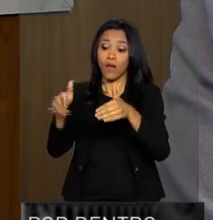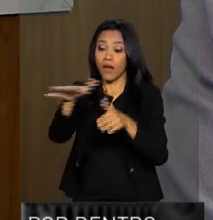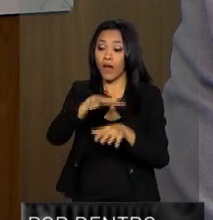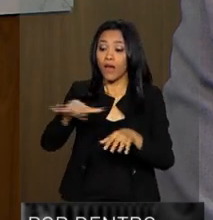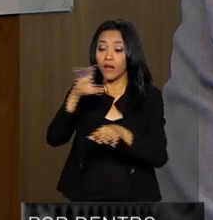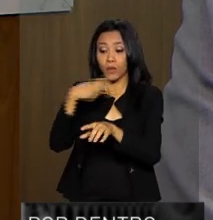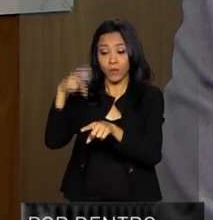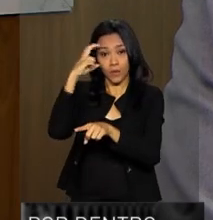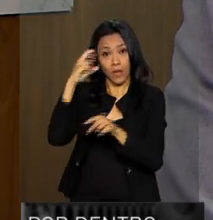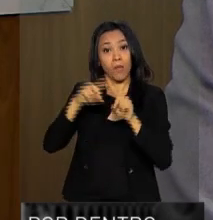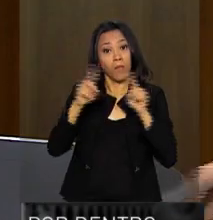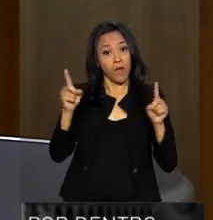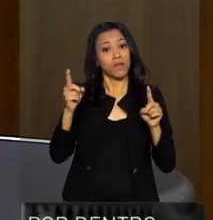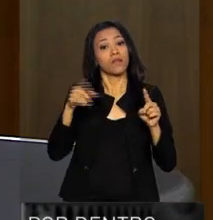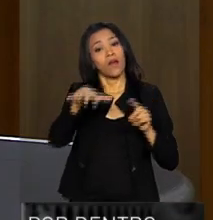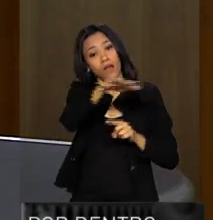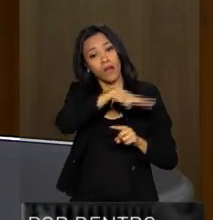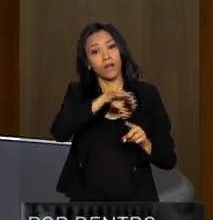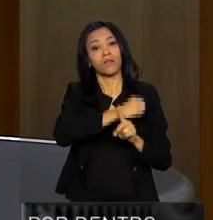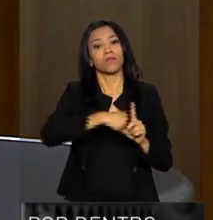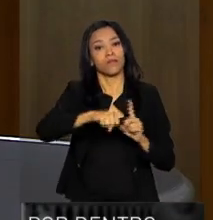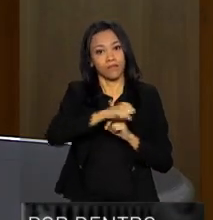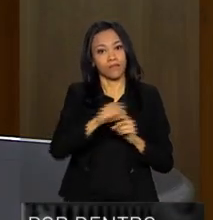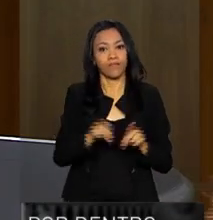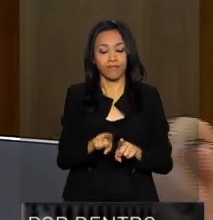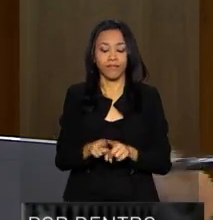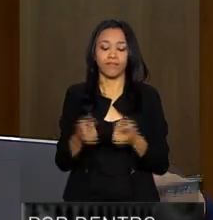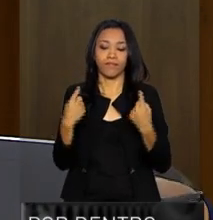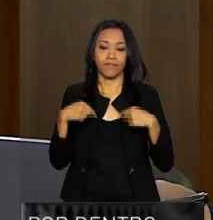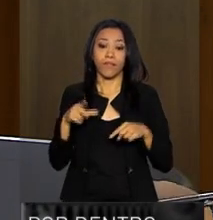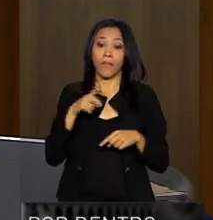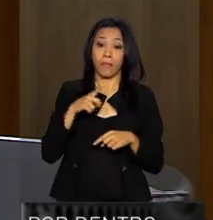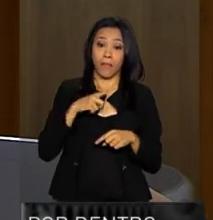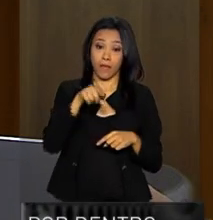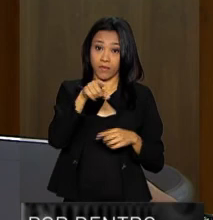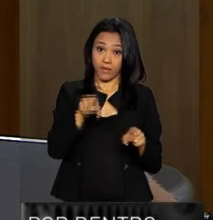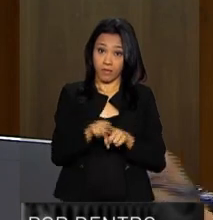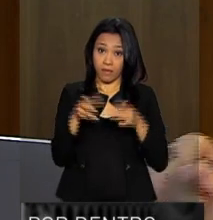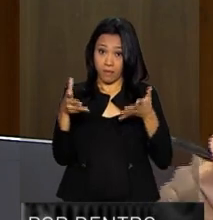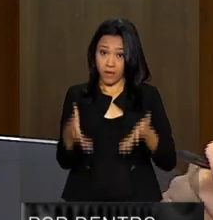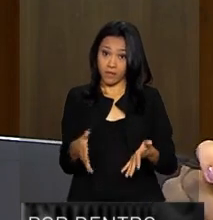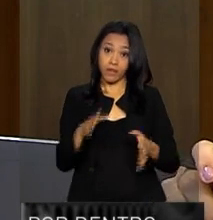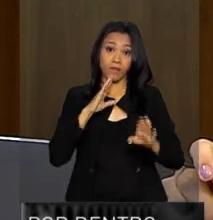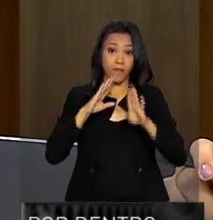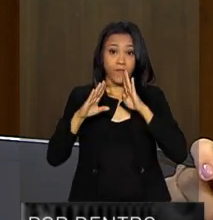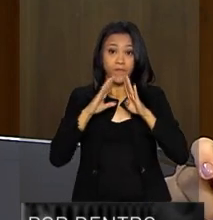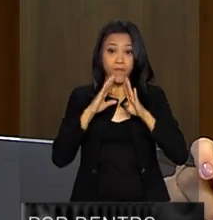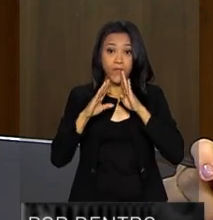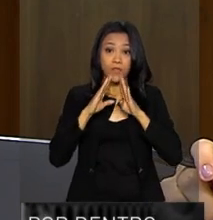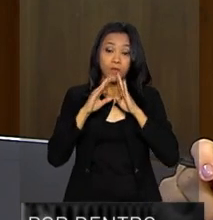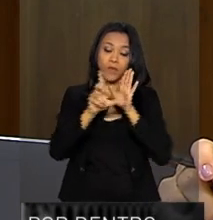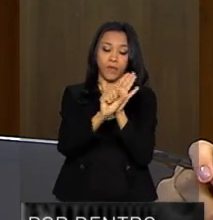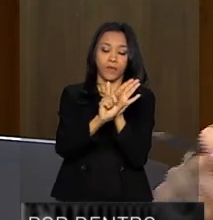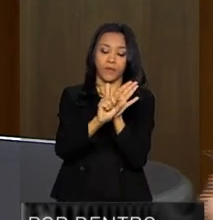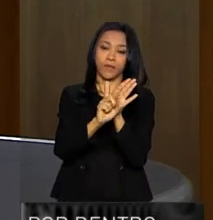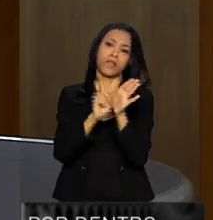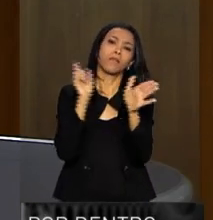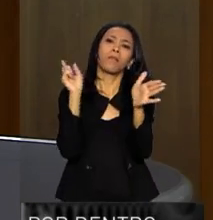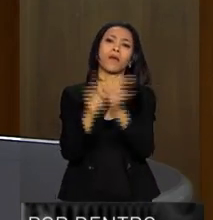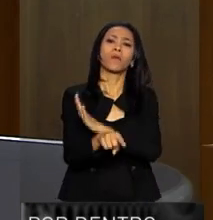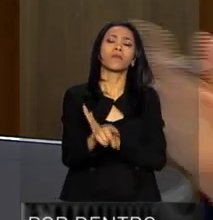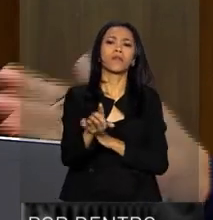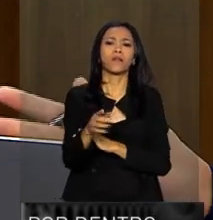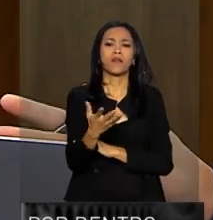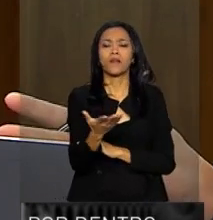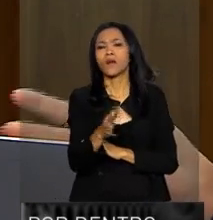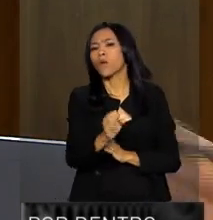sociedade no início a gente já tem agora participações aqui pelas redes sociais é o jota reis e lhe pergunto o seguinte ministro qual